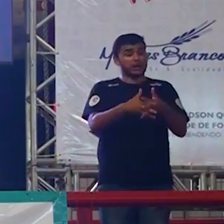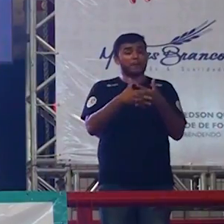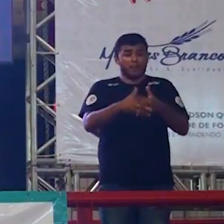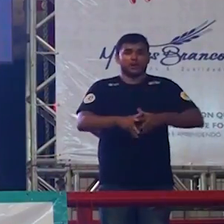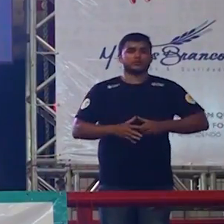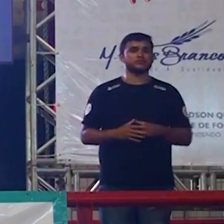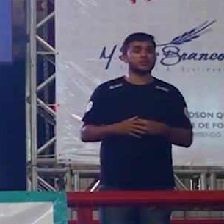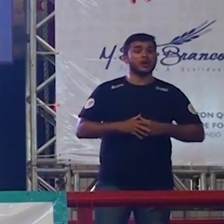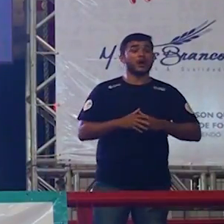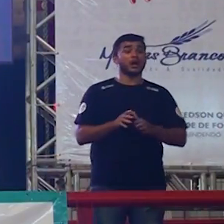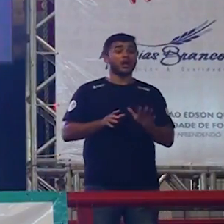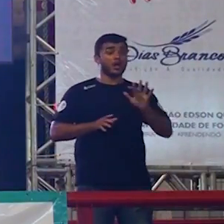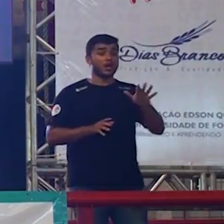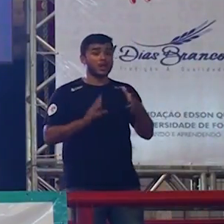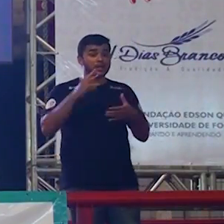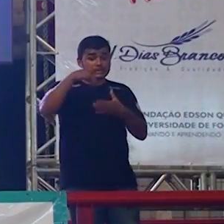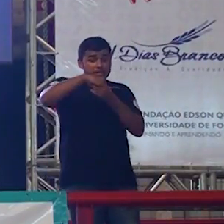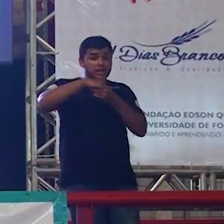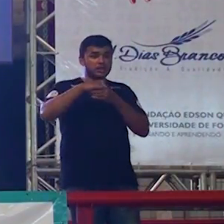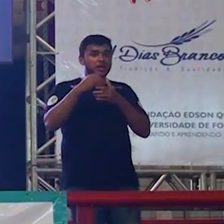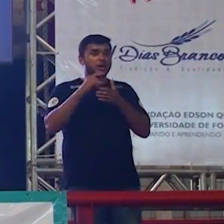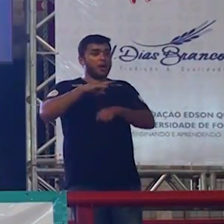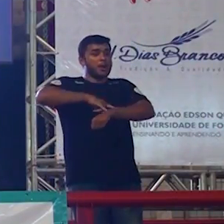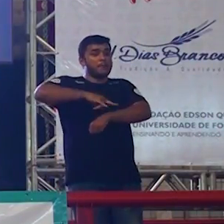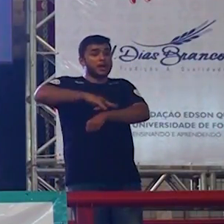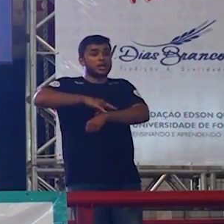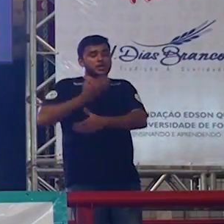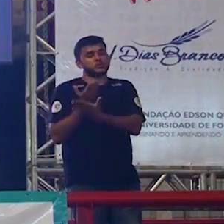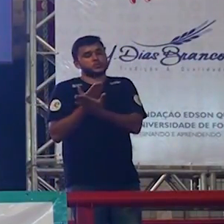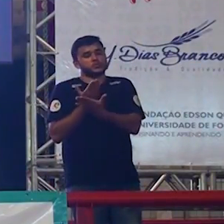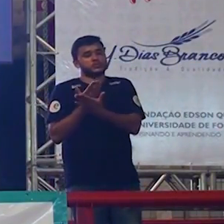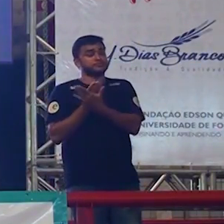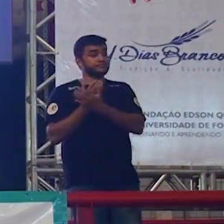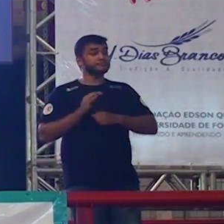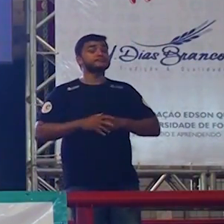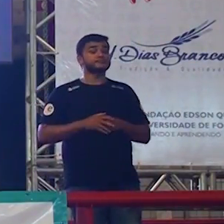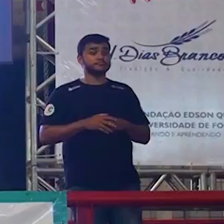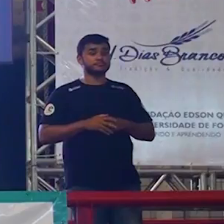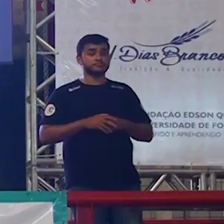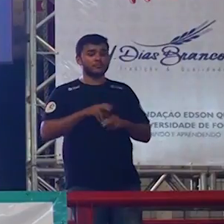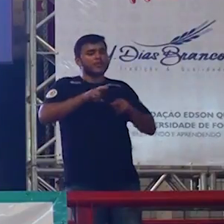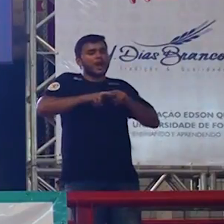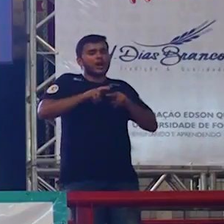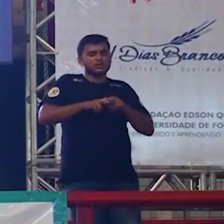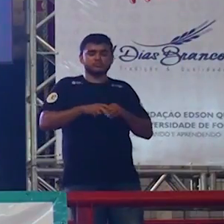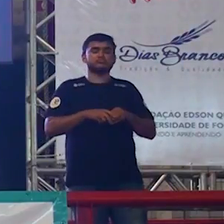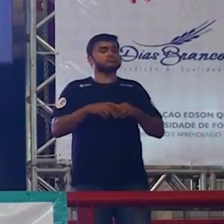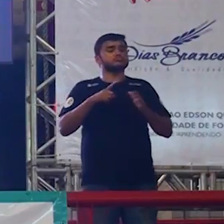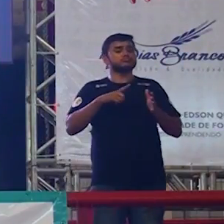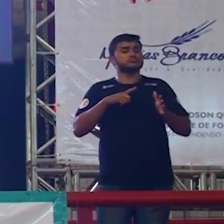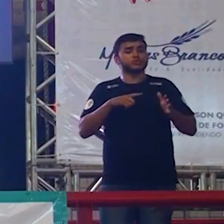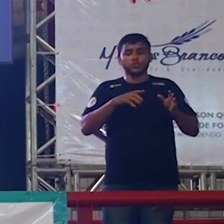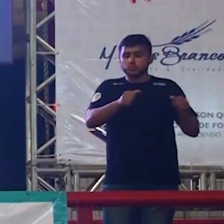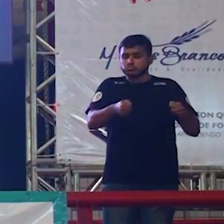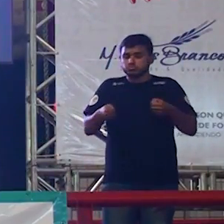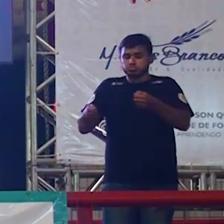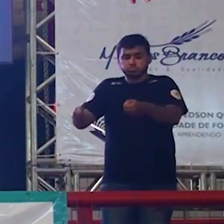esqueci, eu estudava dentro do banheiro da minha casa. Ela pegou uma cadeirinha daquelas de madeira de